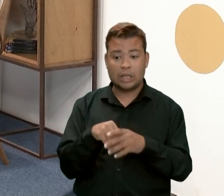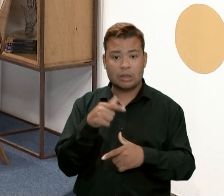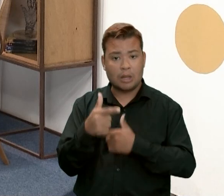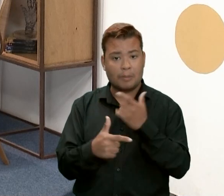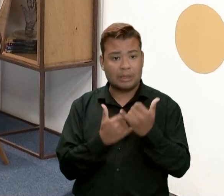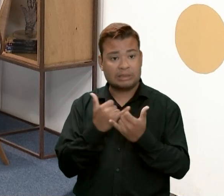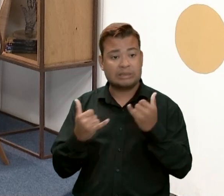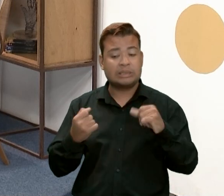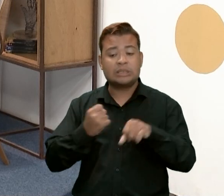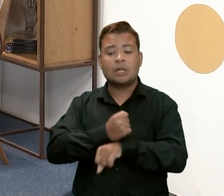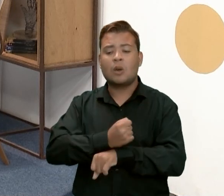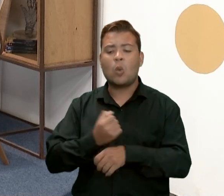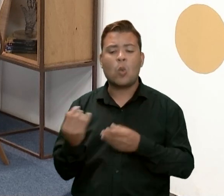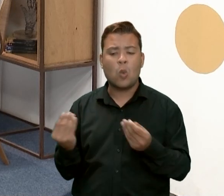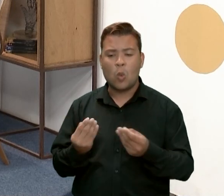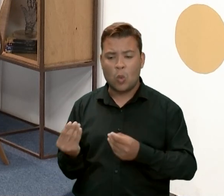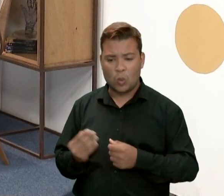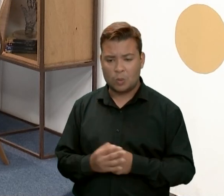análogo à escravidão?